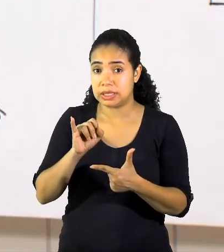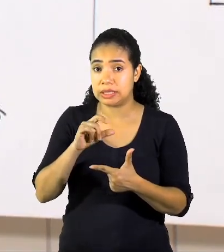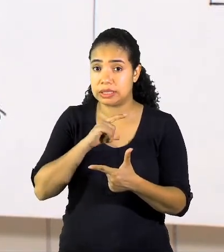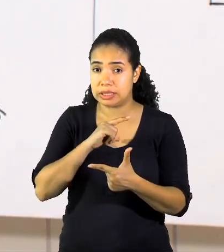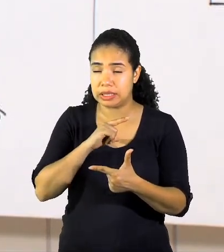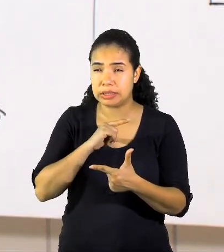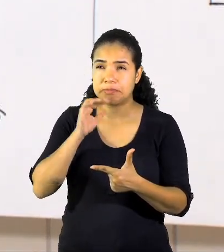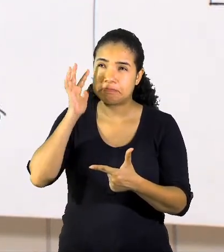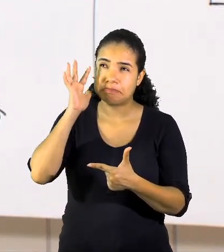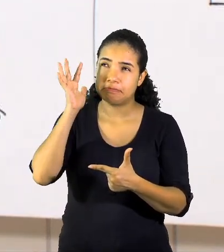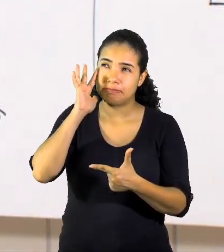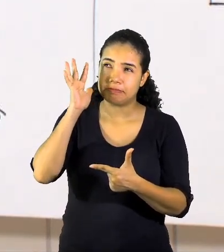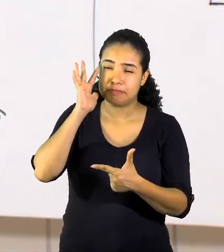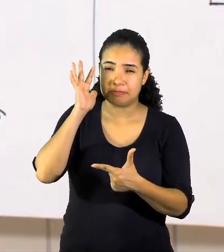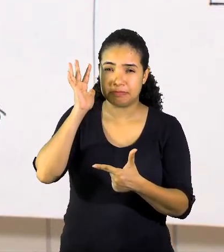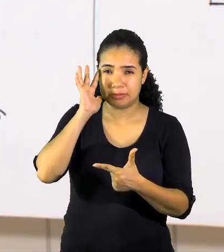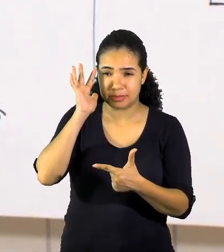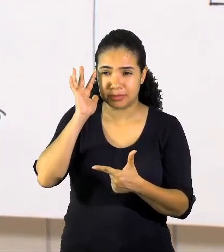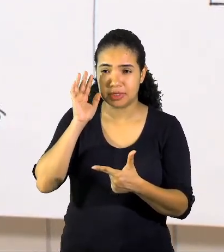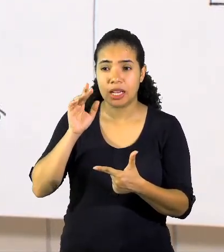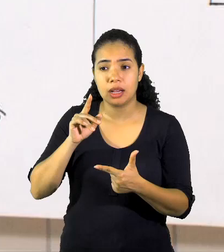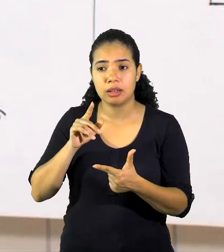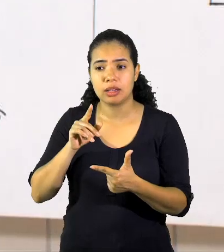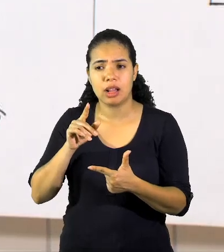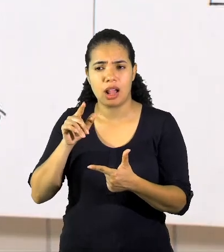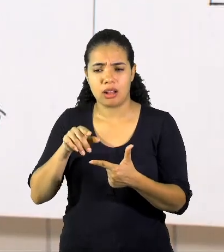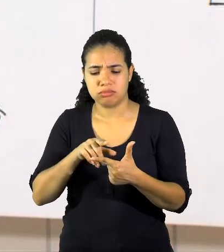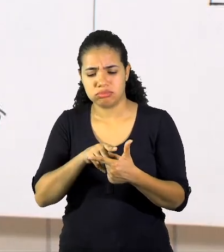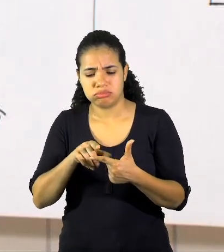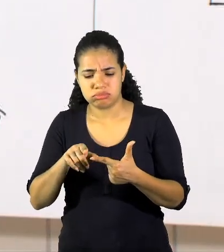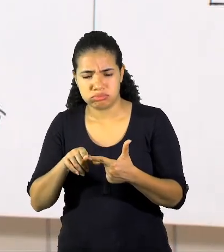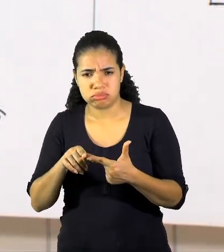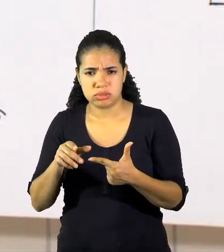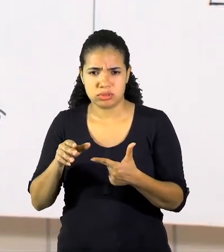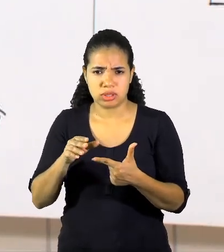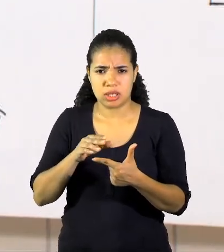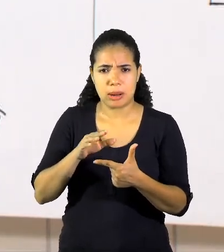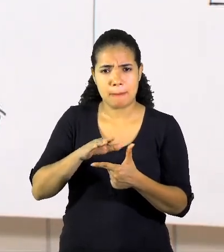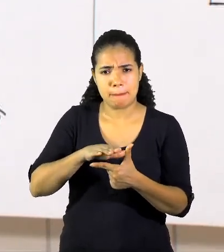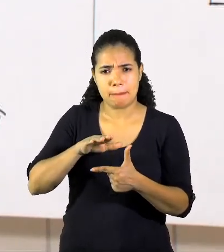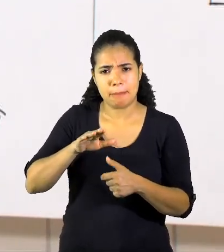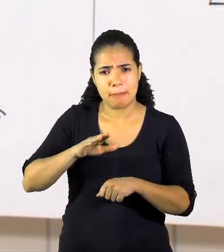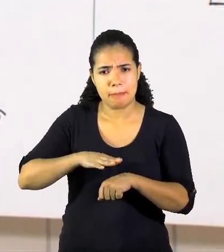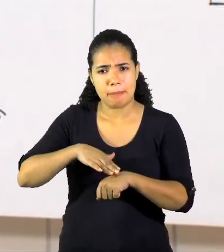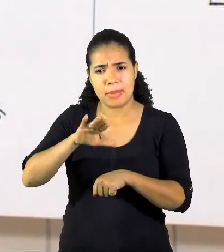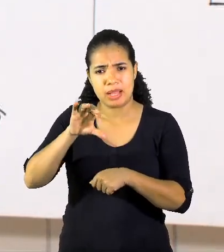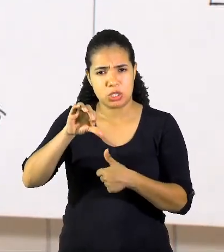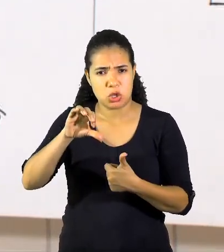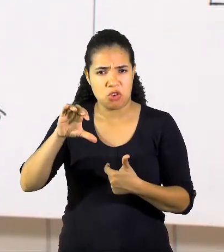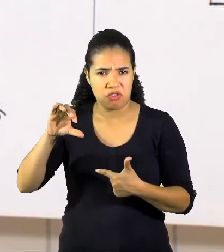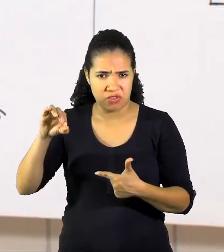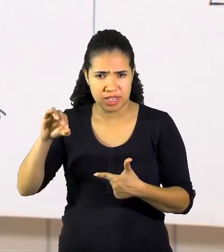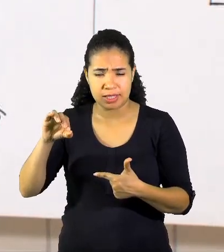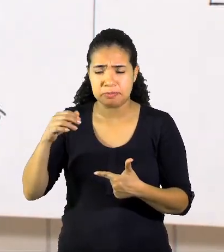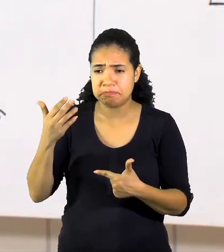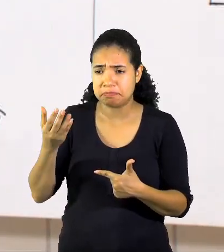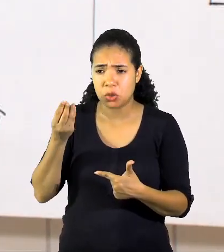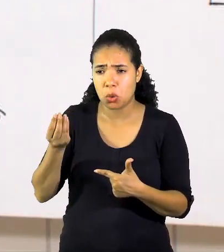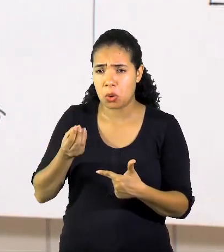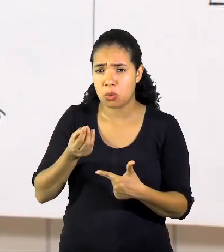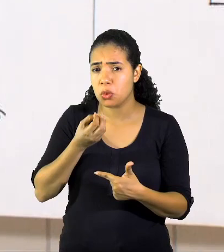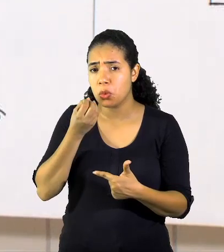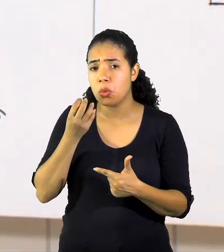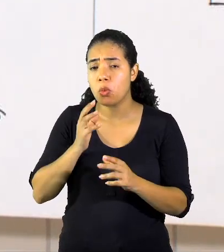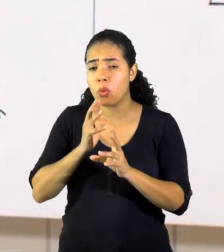se questionando aí, professor, esse ângulo aqui não pode ser maior que 90? Já te respondo. Qual que deve ser